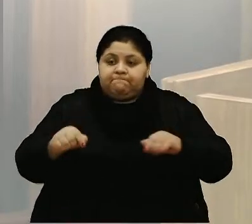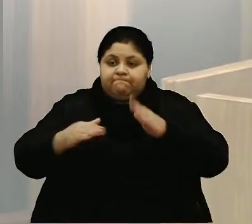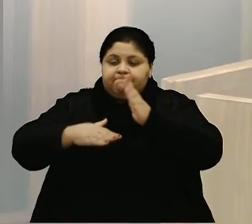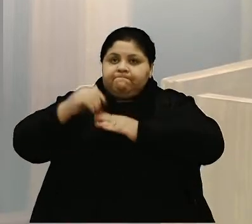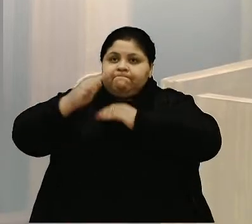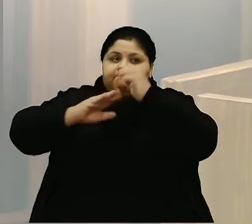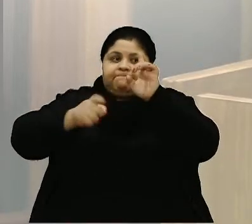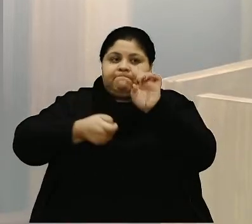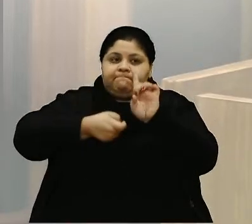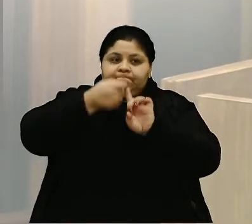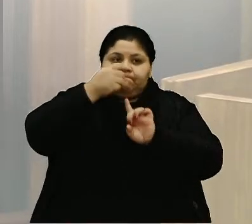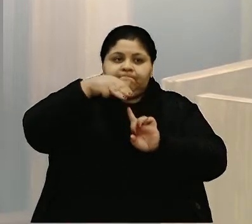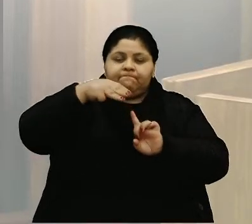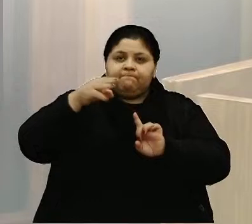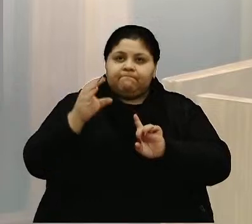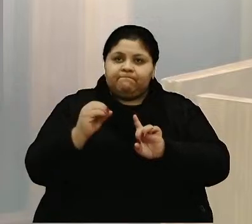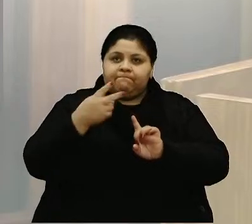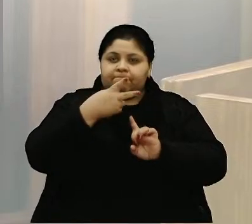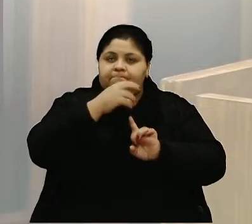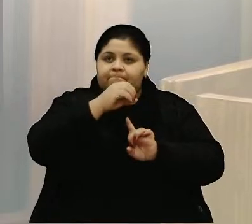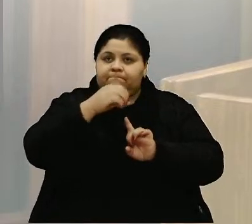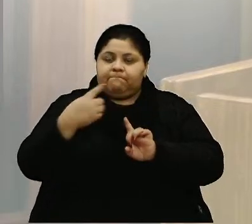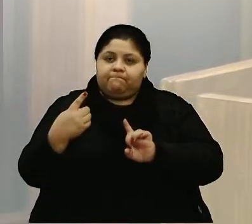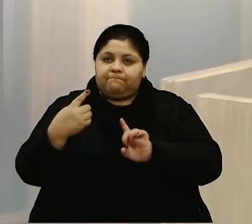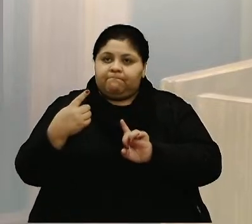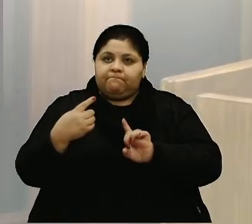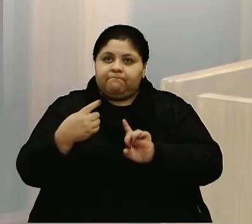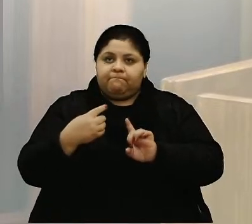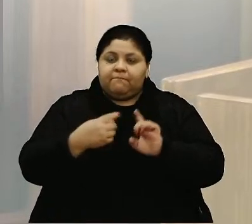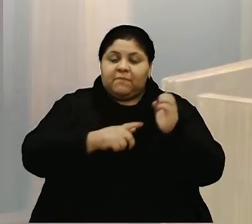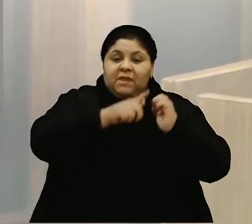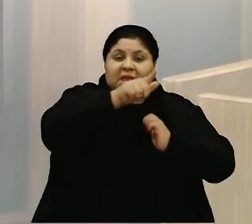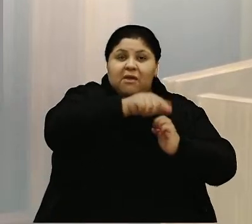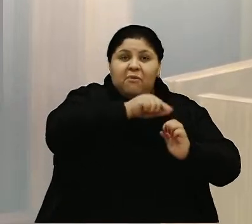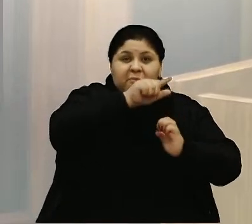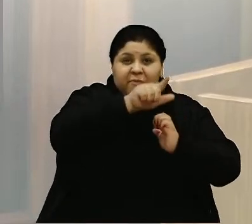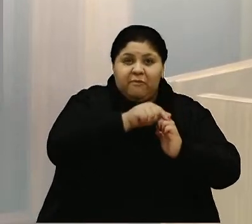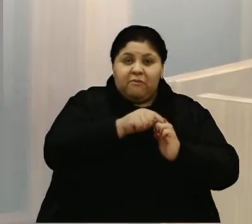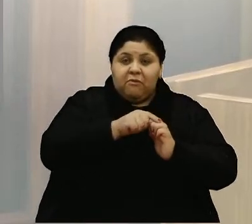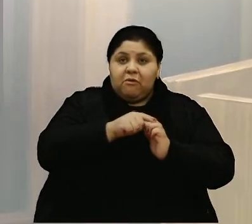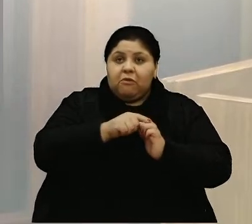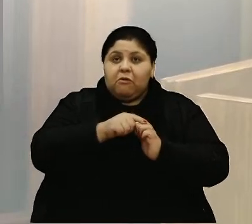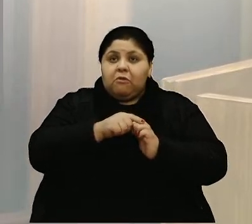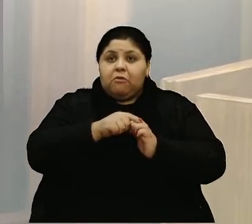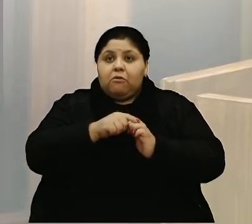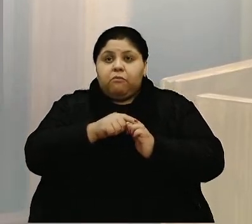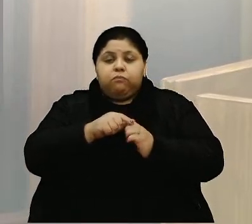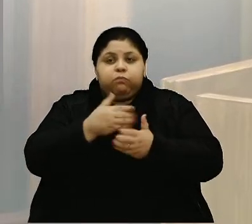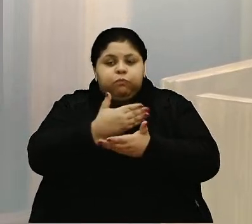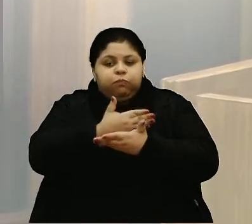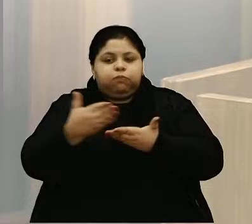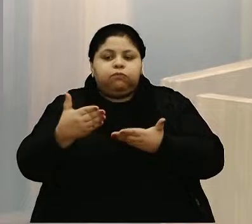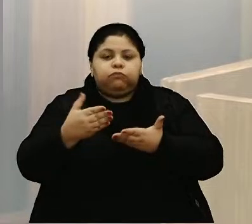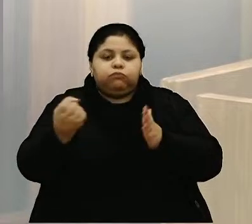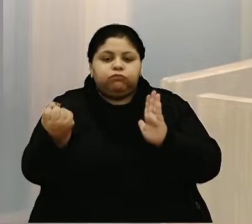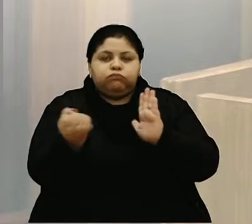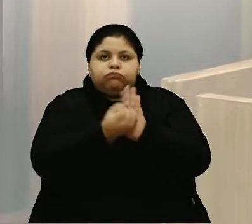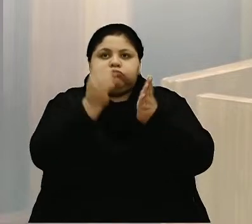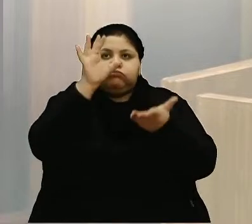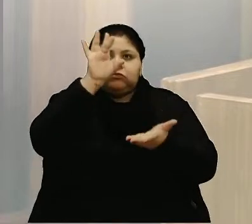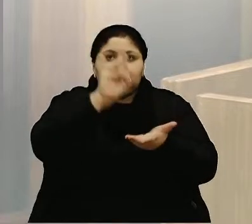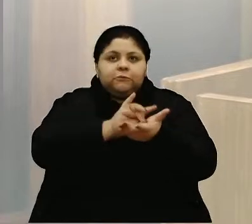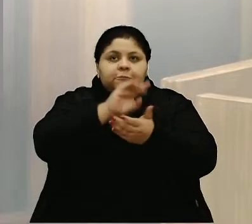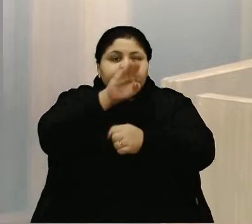de 2010, a Toyota Terra Sol deu um passo importante na consolidação da marca na região da Serra